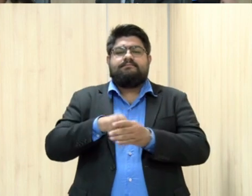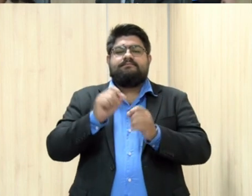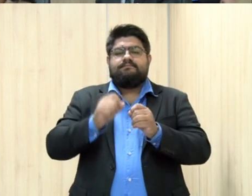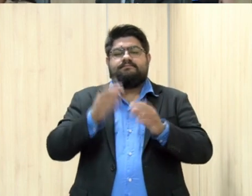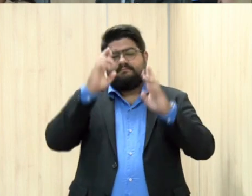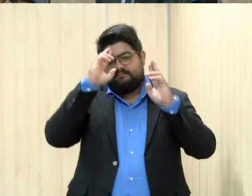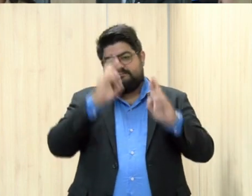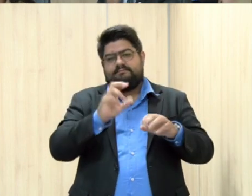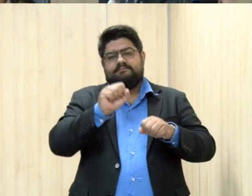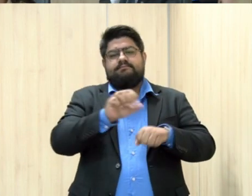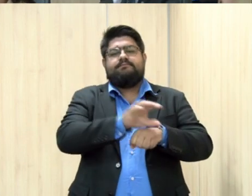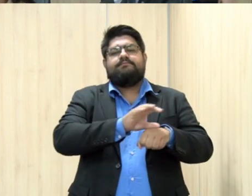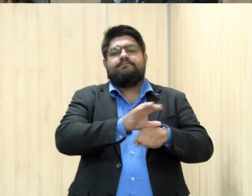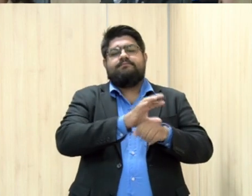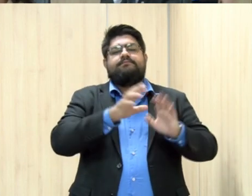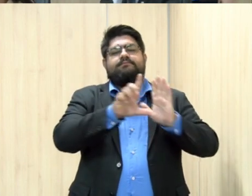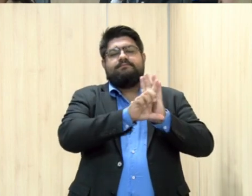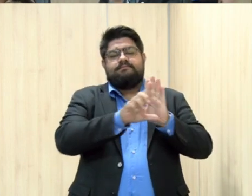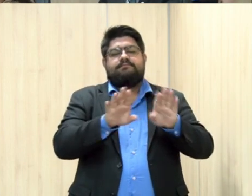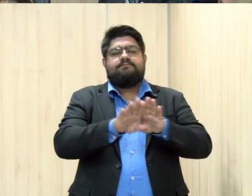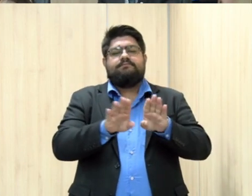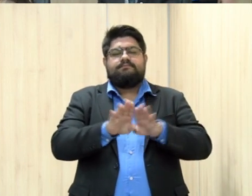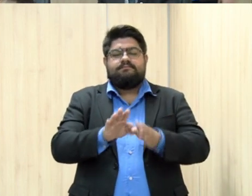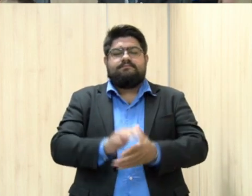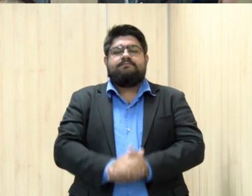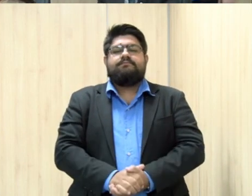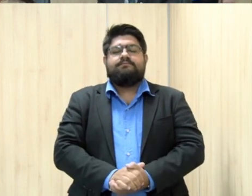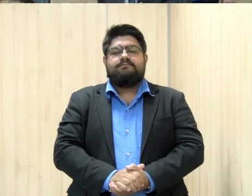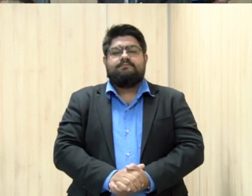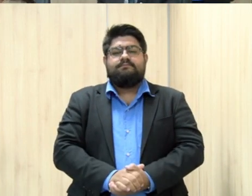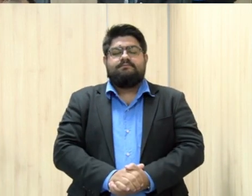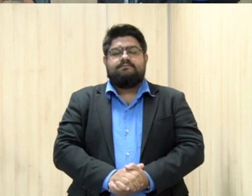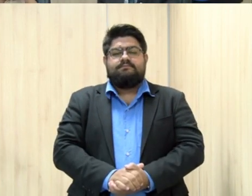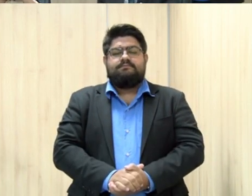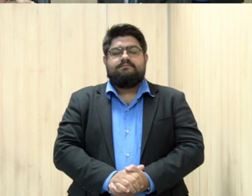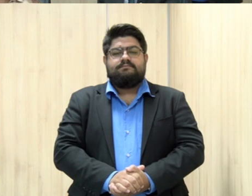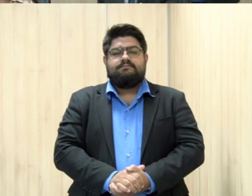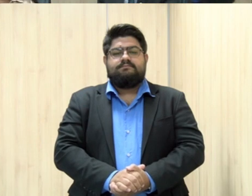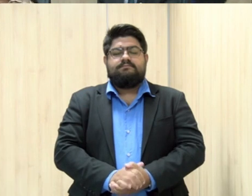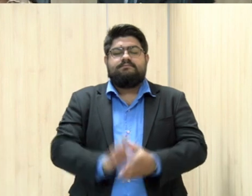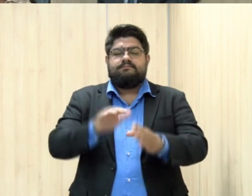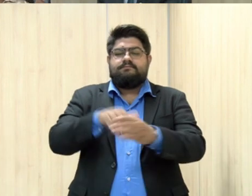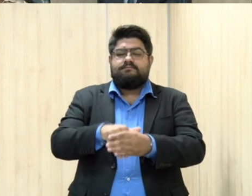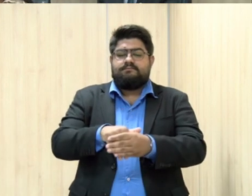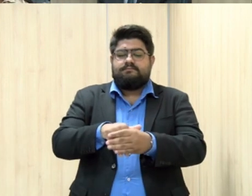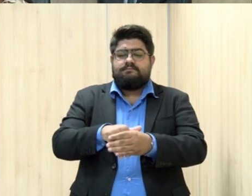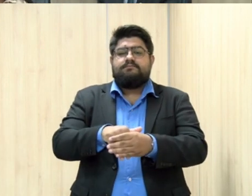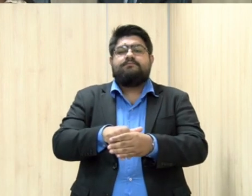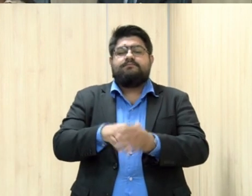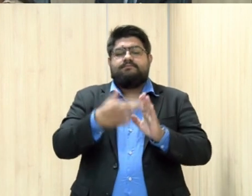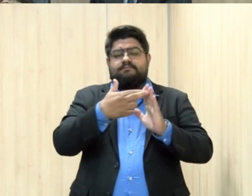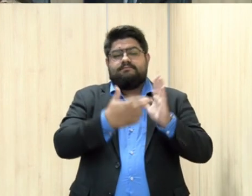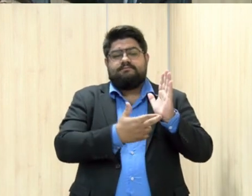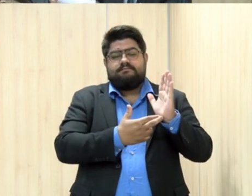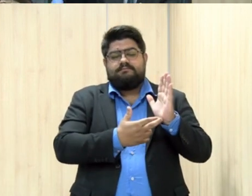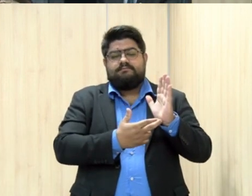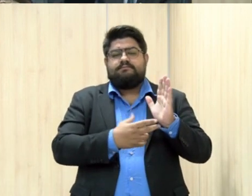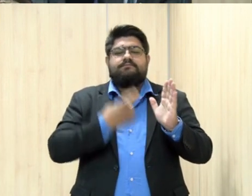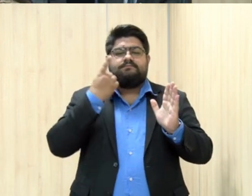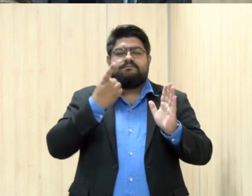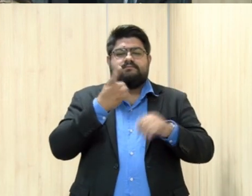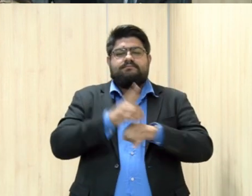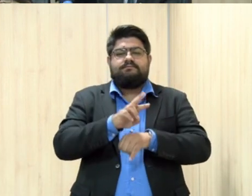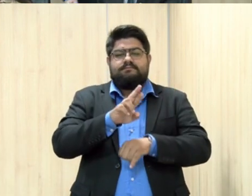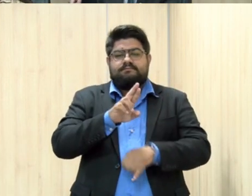constitucionalidade legalidade do projeto o voto da relatoria da